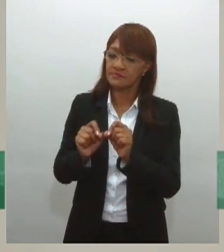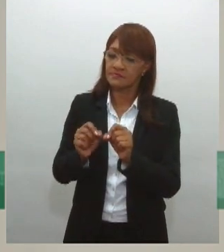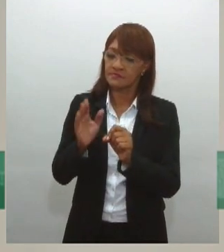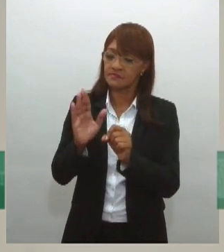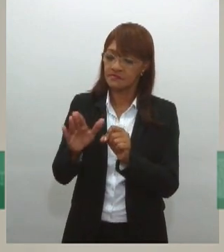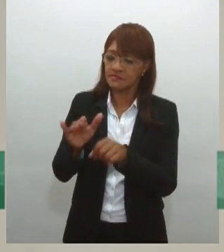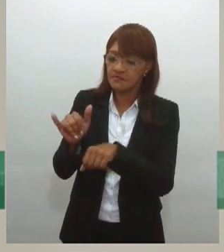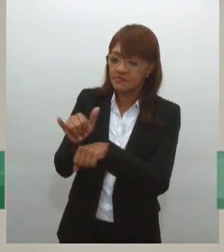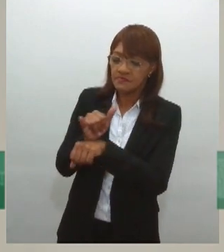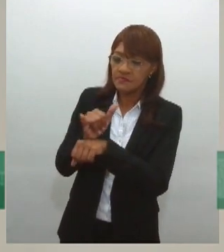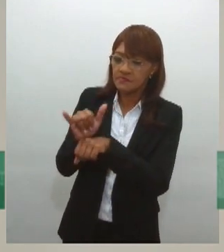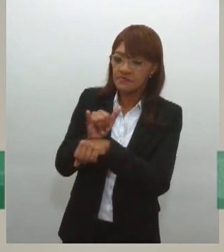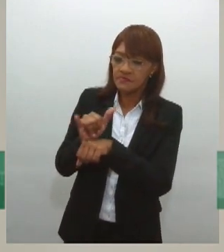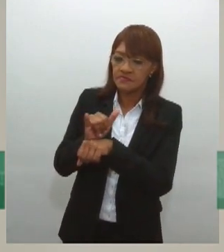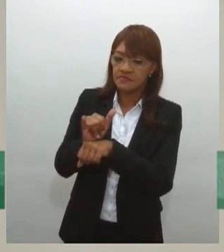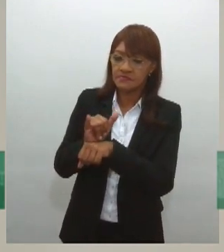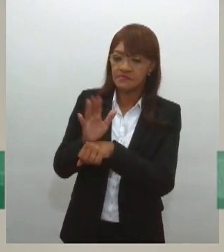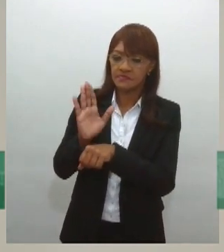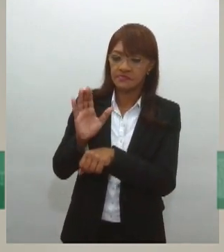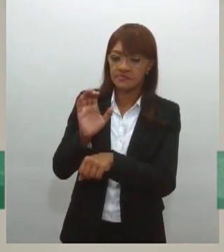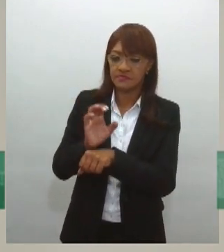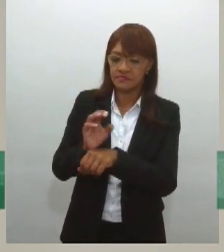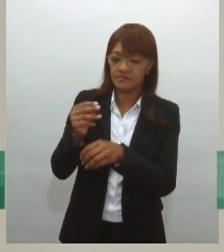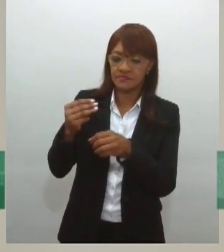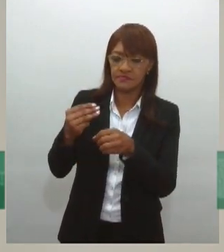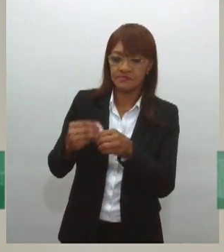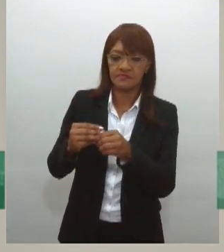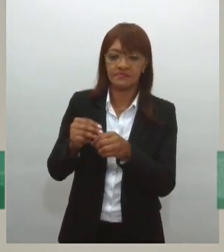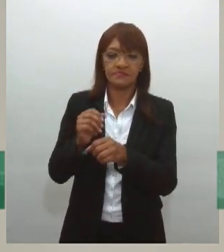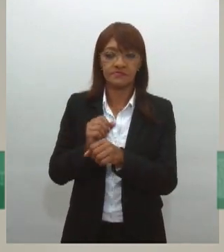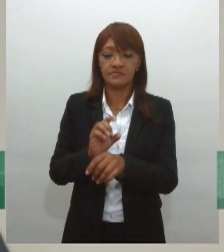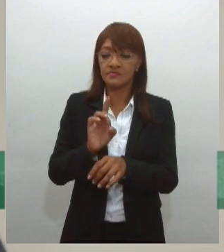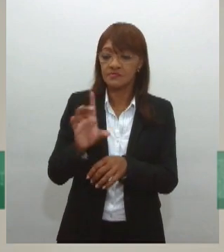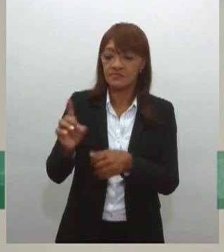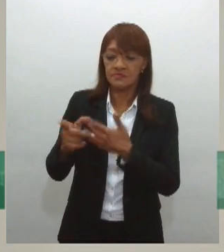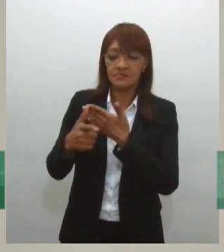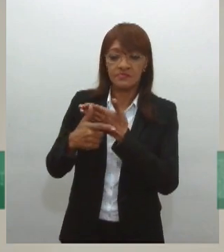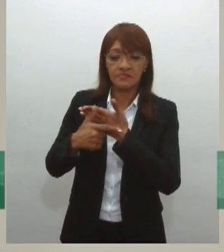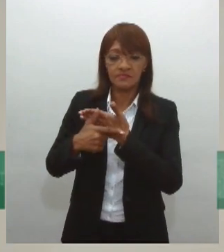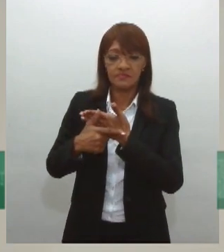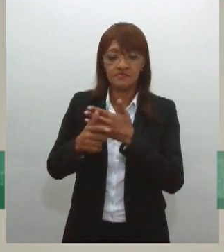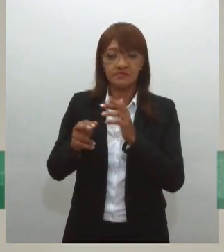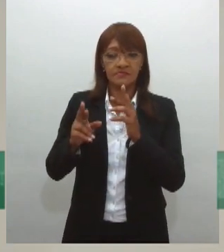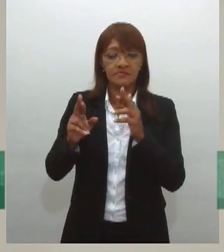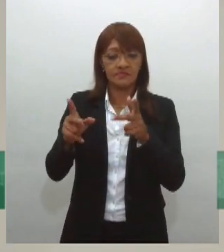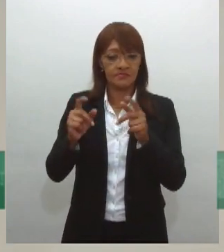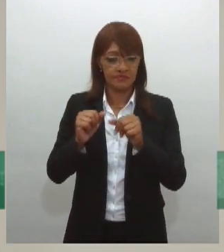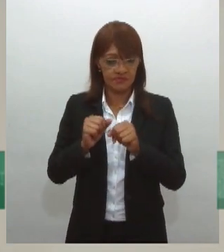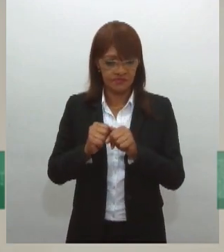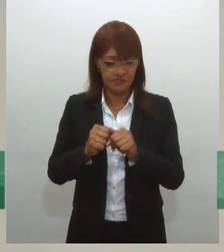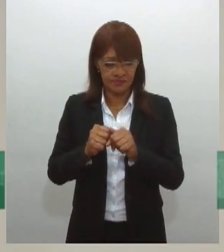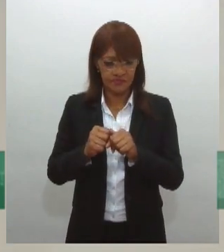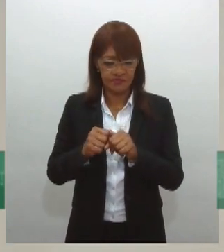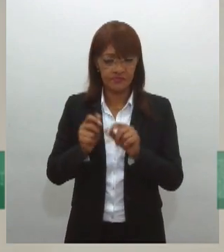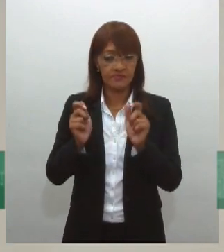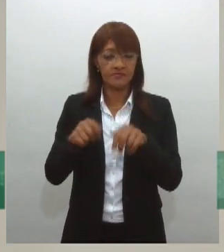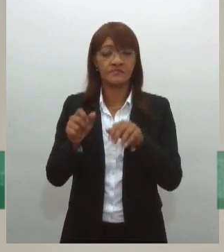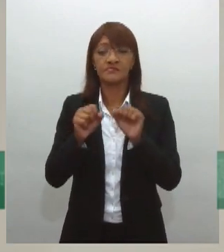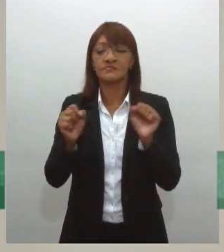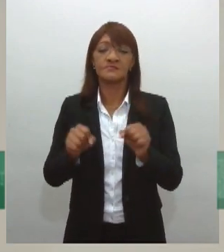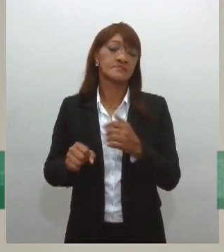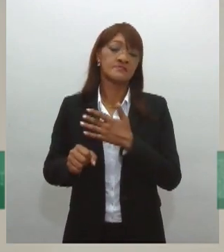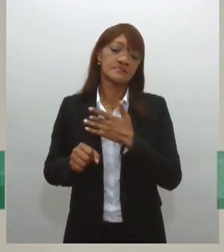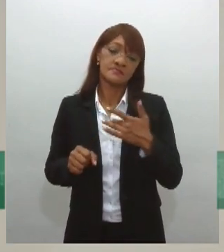os estados, os municípios, cada um tem uma tarefa em relação ao que são as ações de saúde que são